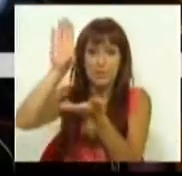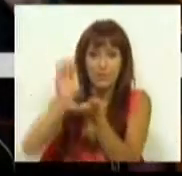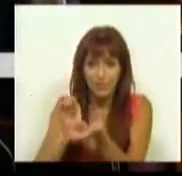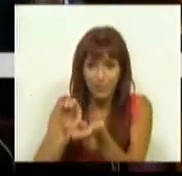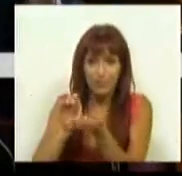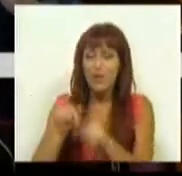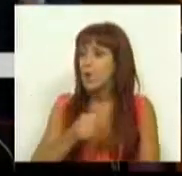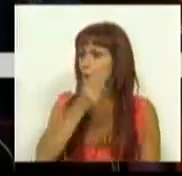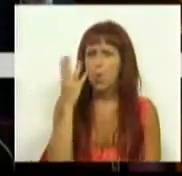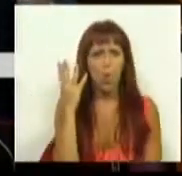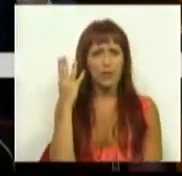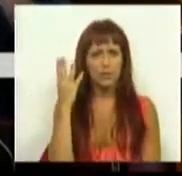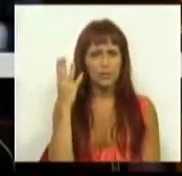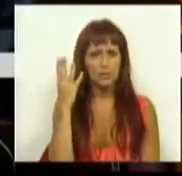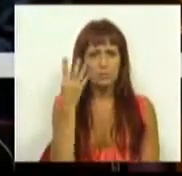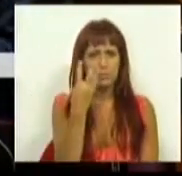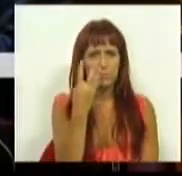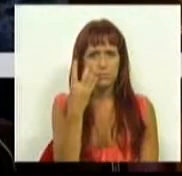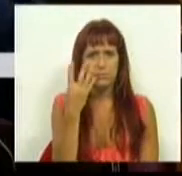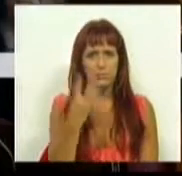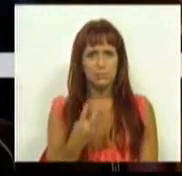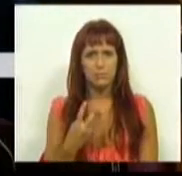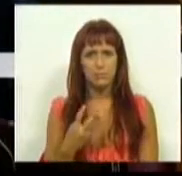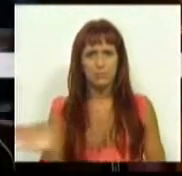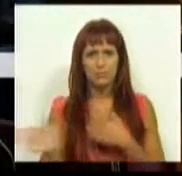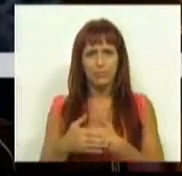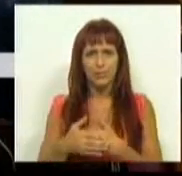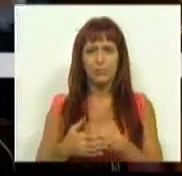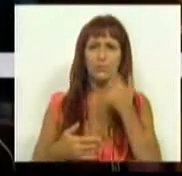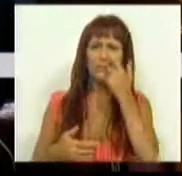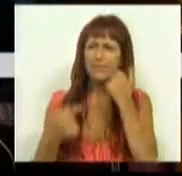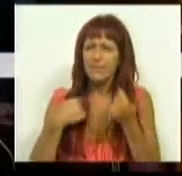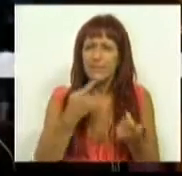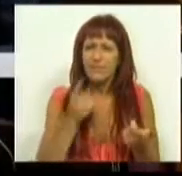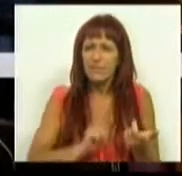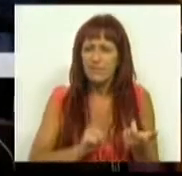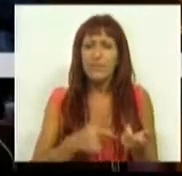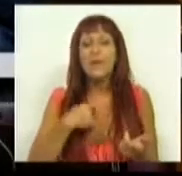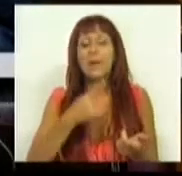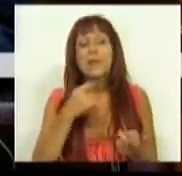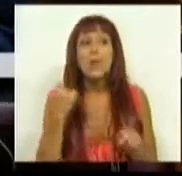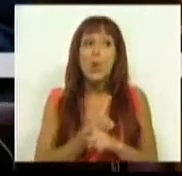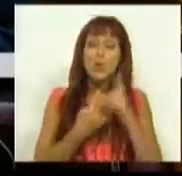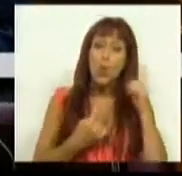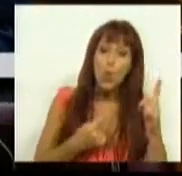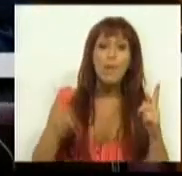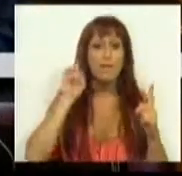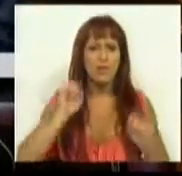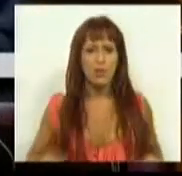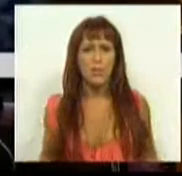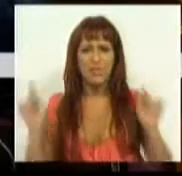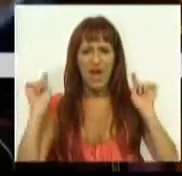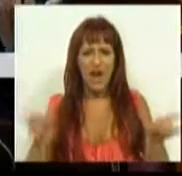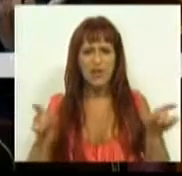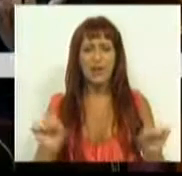e quatro delas foram encerradas. Não se percebe. Percebe-se uma coisa essencial.